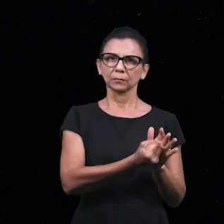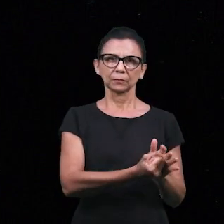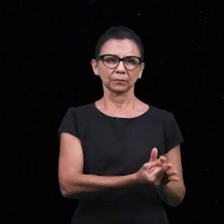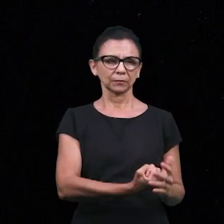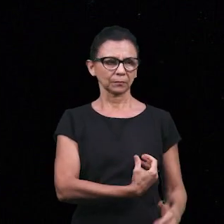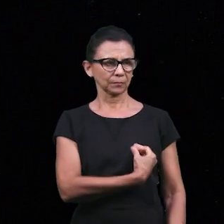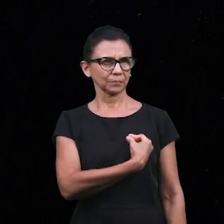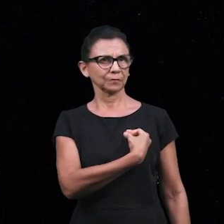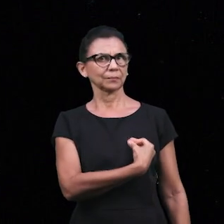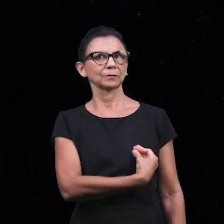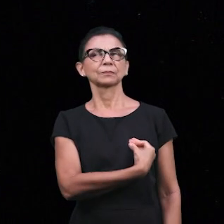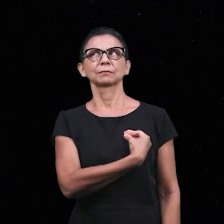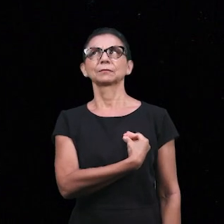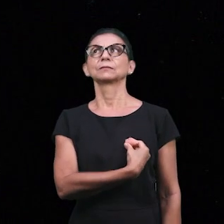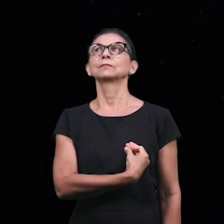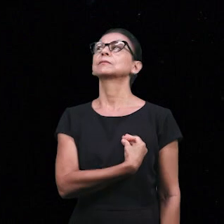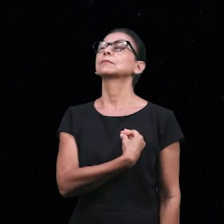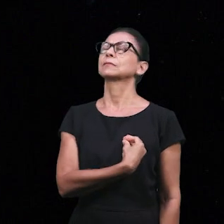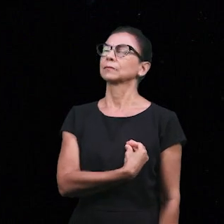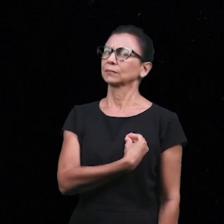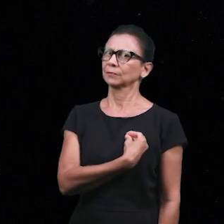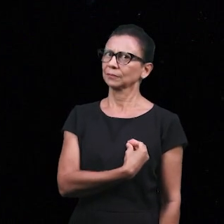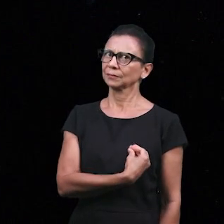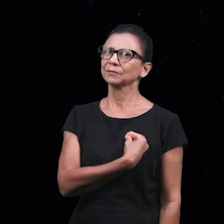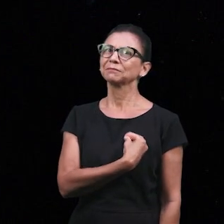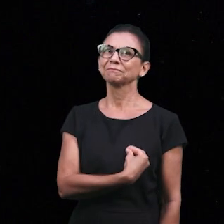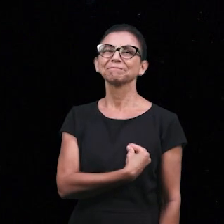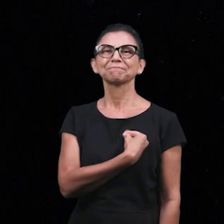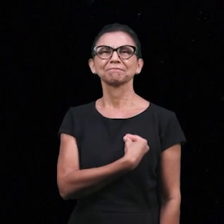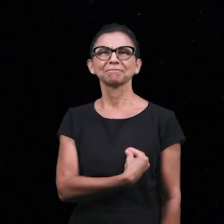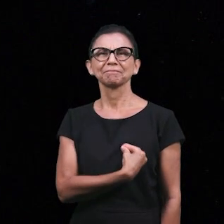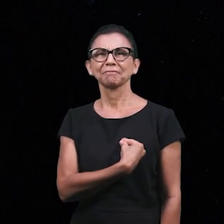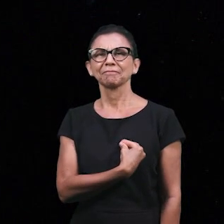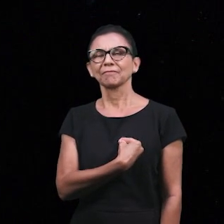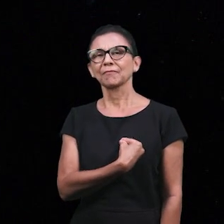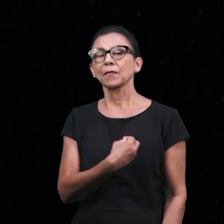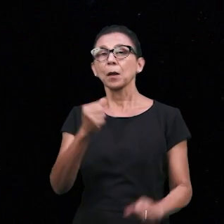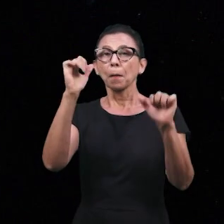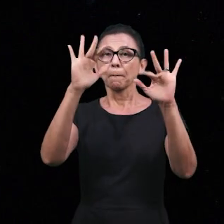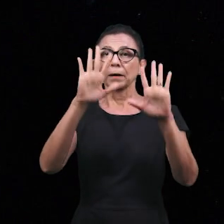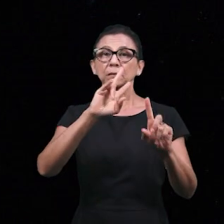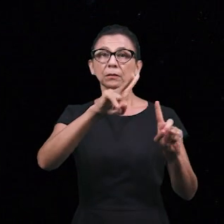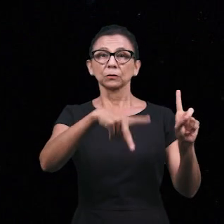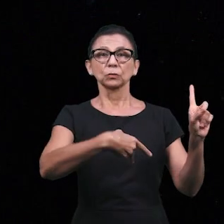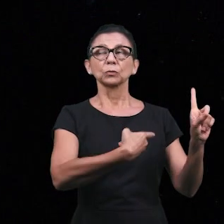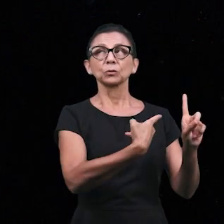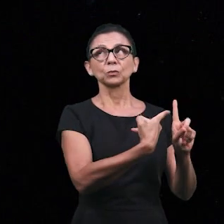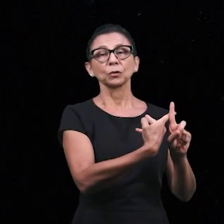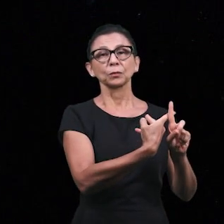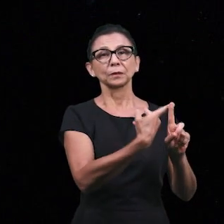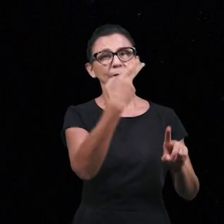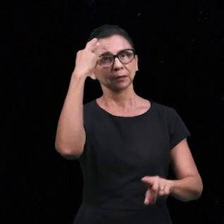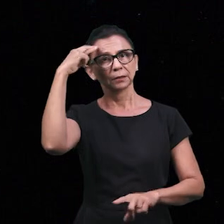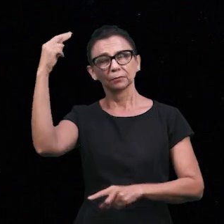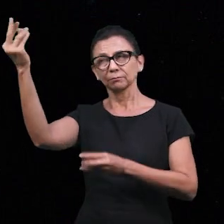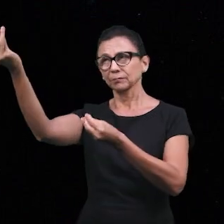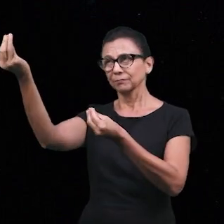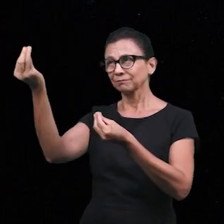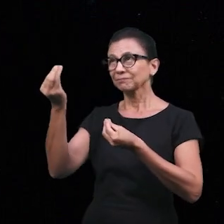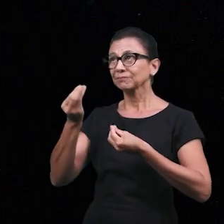sobre mim, porção dobrada, ó Senhor, me